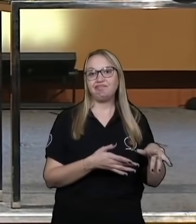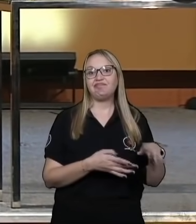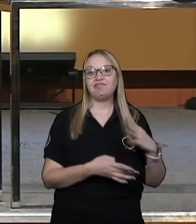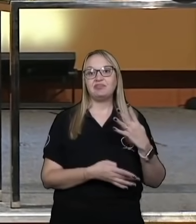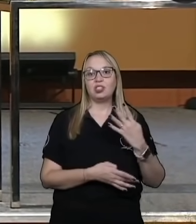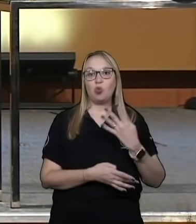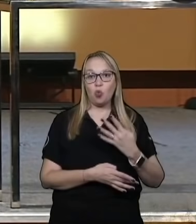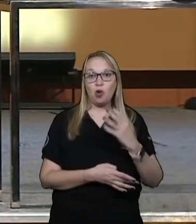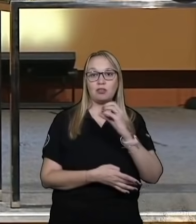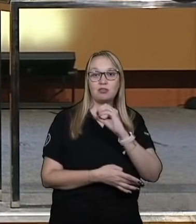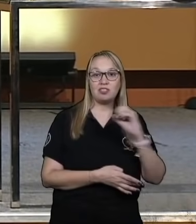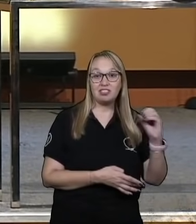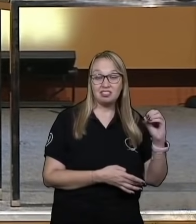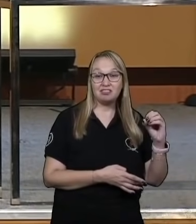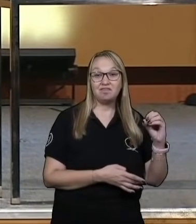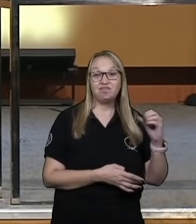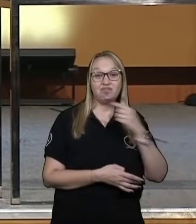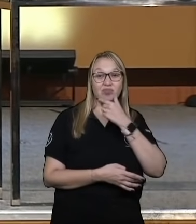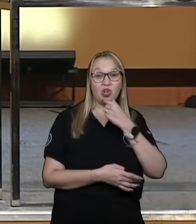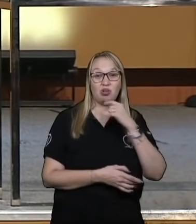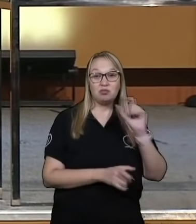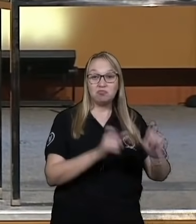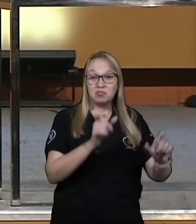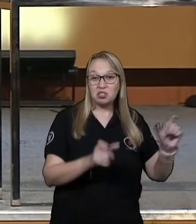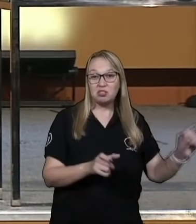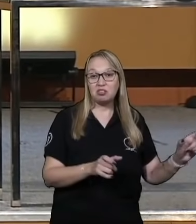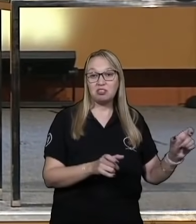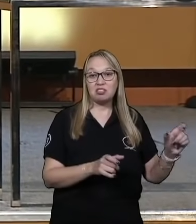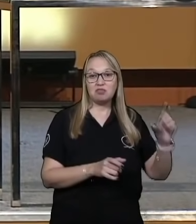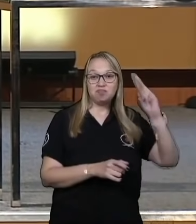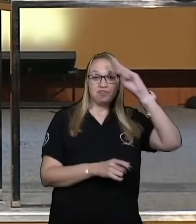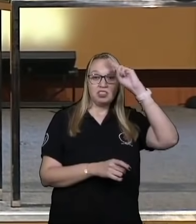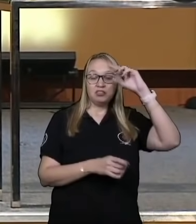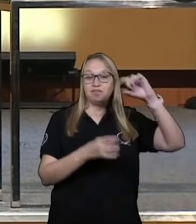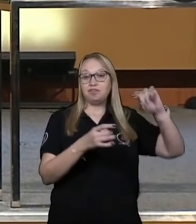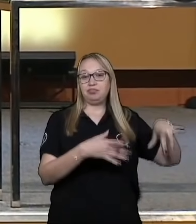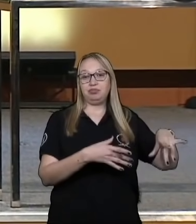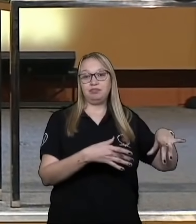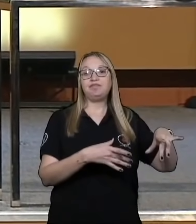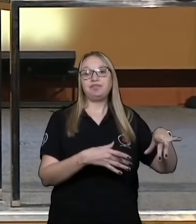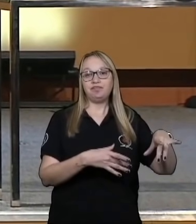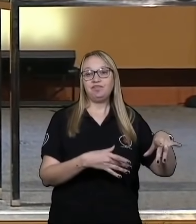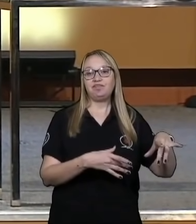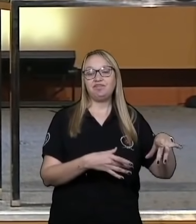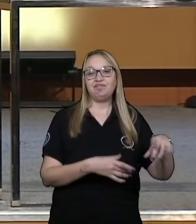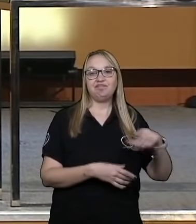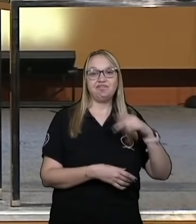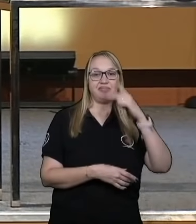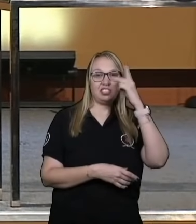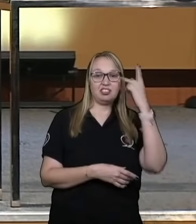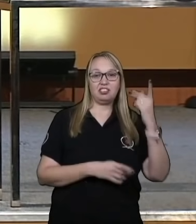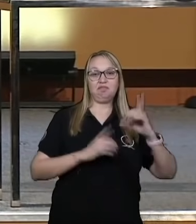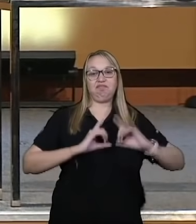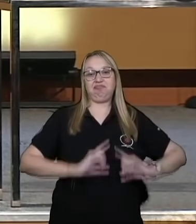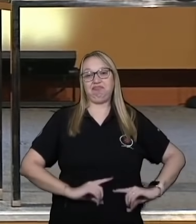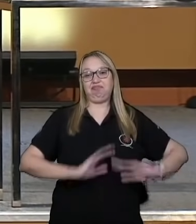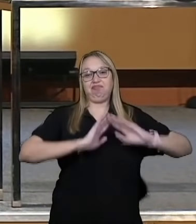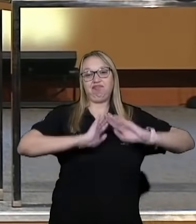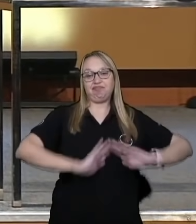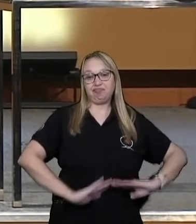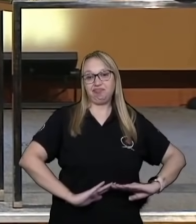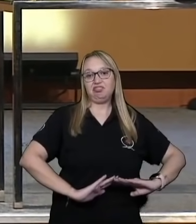a 400 zero à esquerda e da caverna de adulão gente diz gostosa depressiva